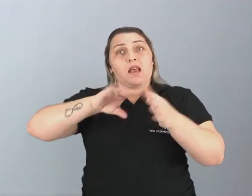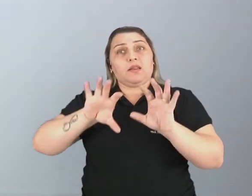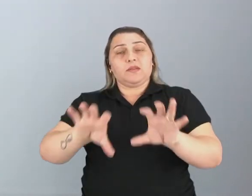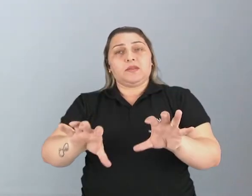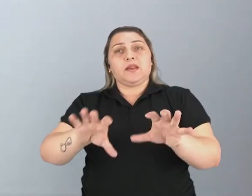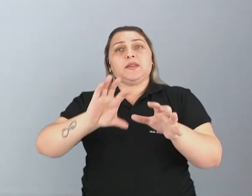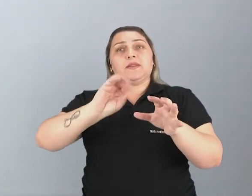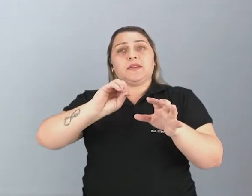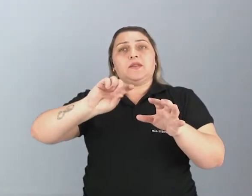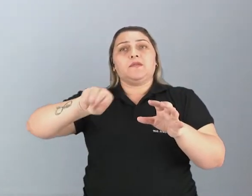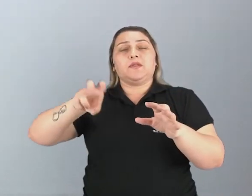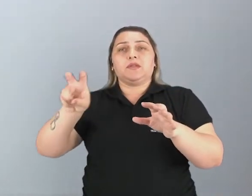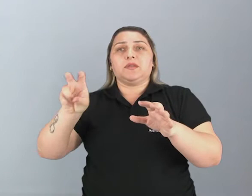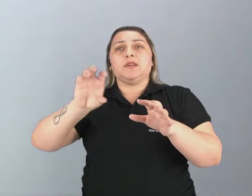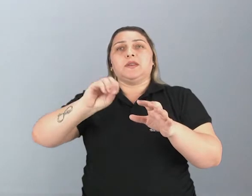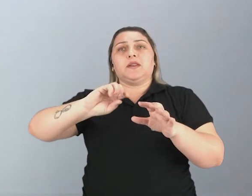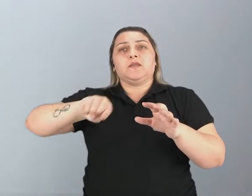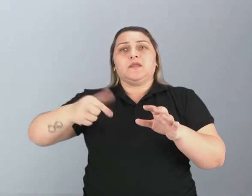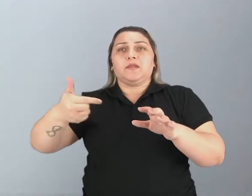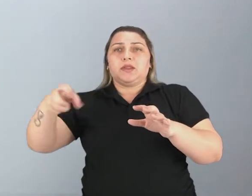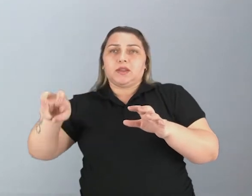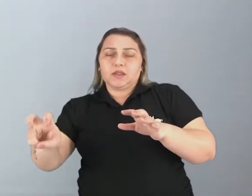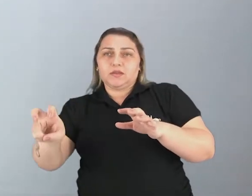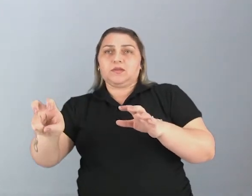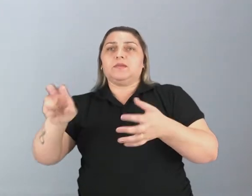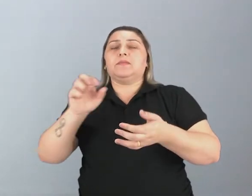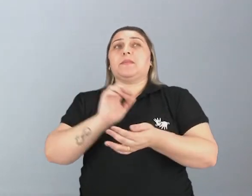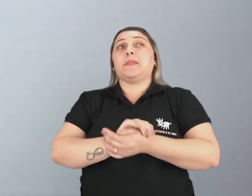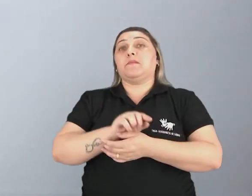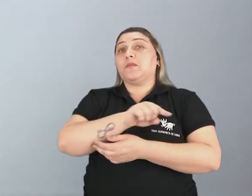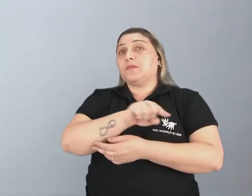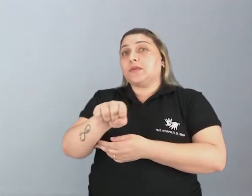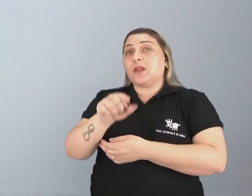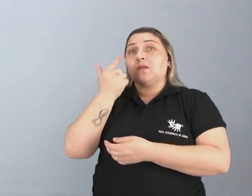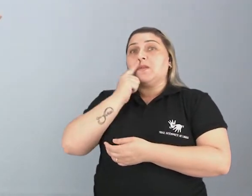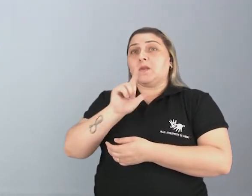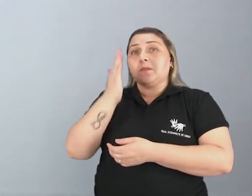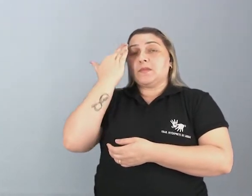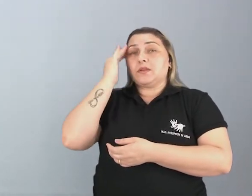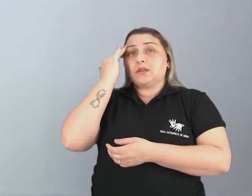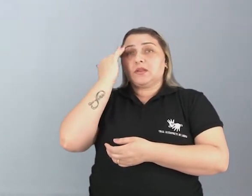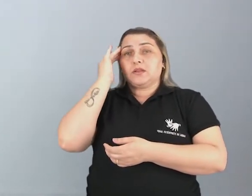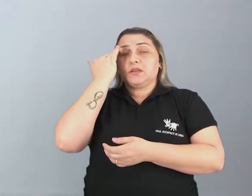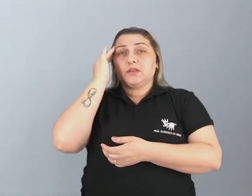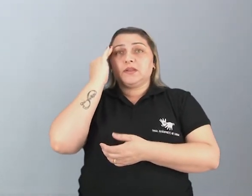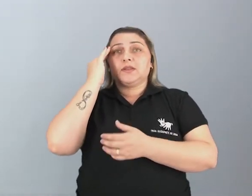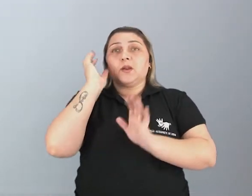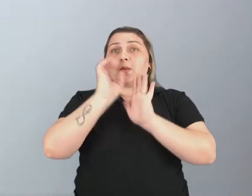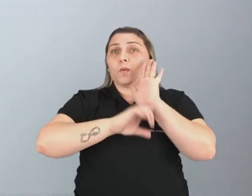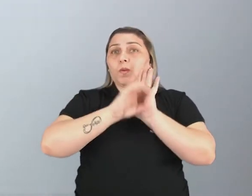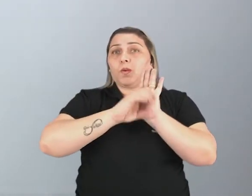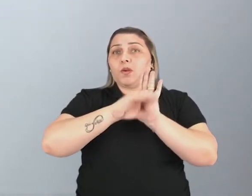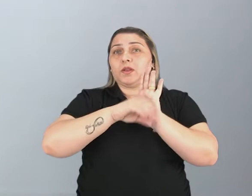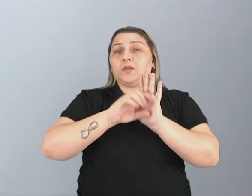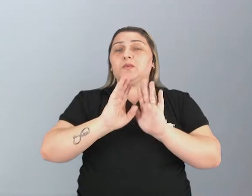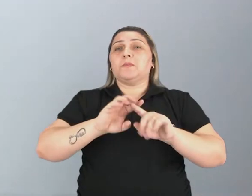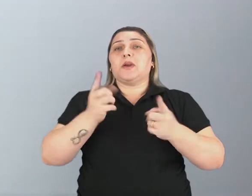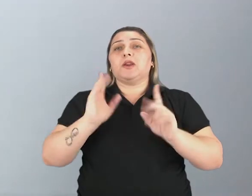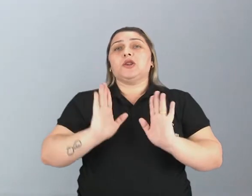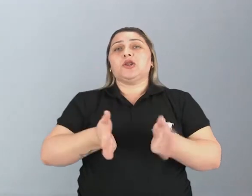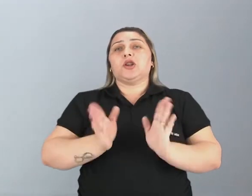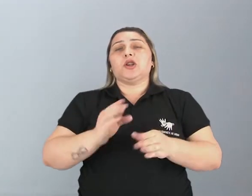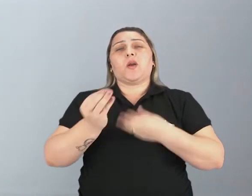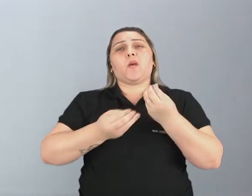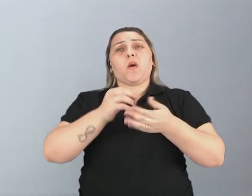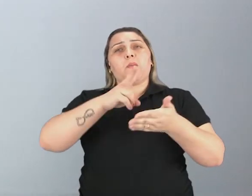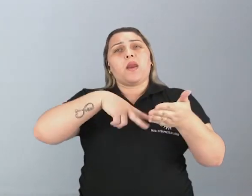lendo 0,5, 0,25, para que você compreenda o conteúdo. Mas já já a gente vai aprender